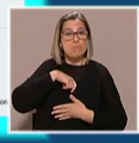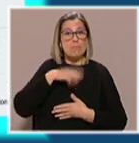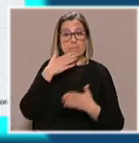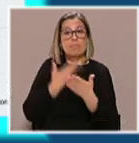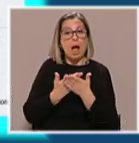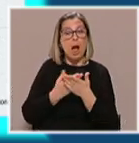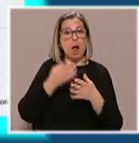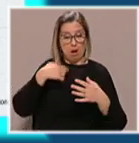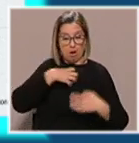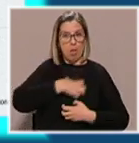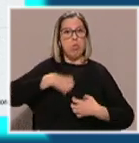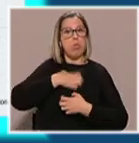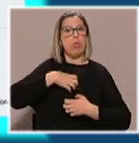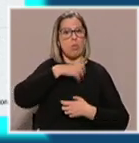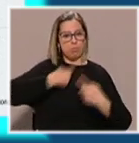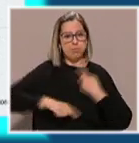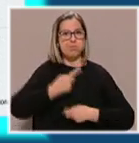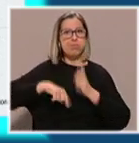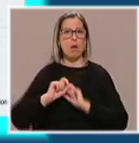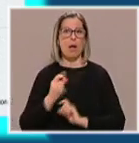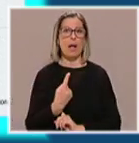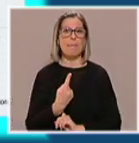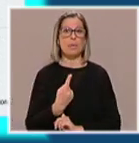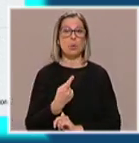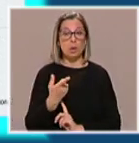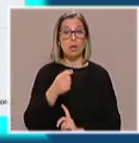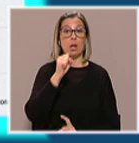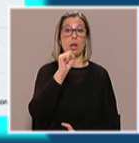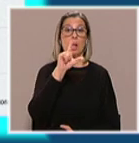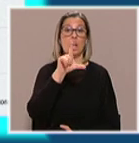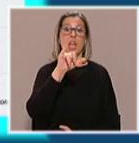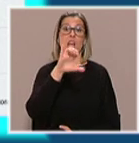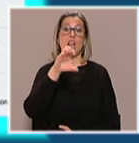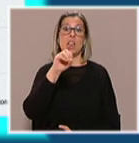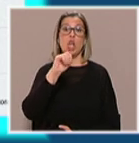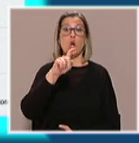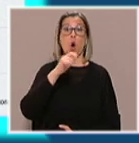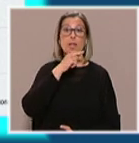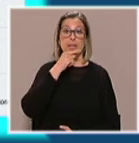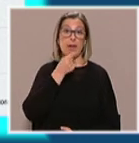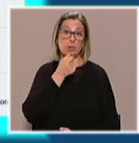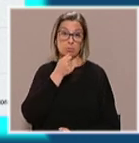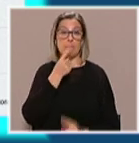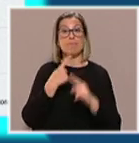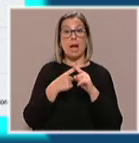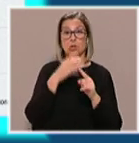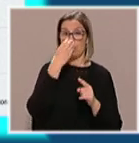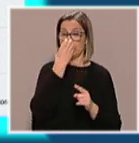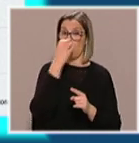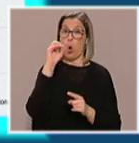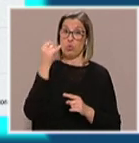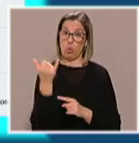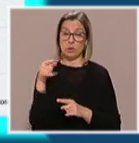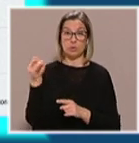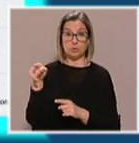do nosso metabolismo, fazendo com que a glicose e o oxigênio cheguem às células num